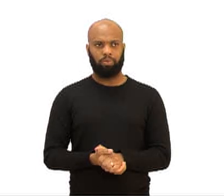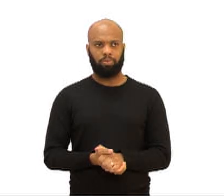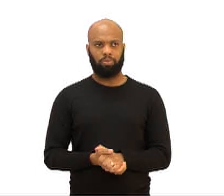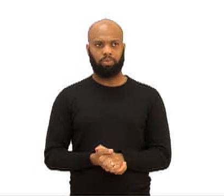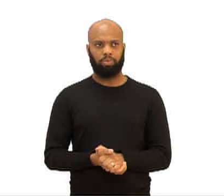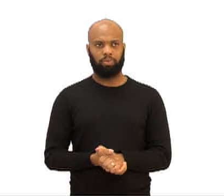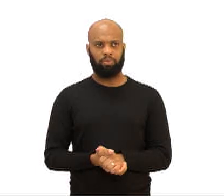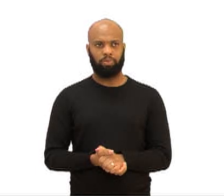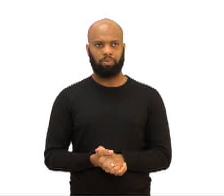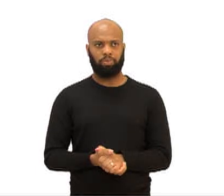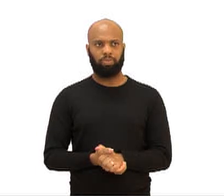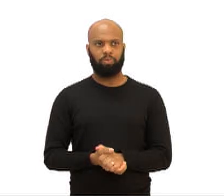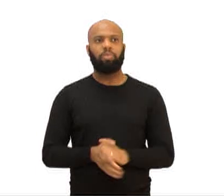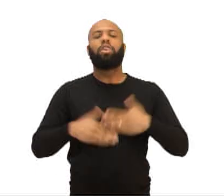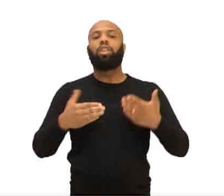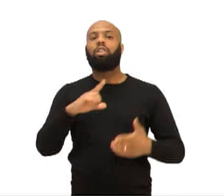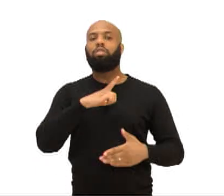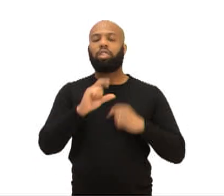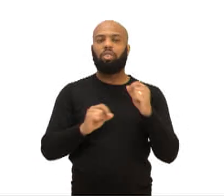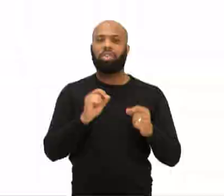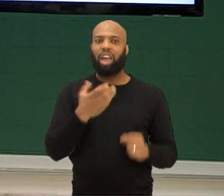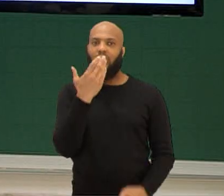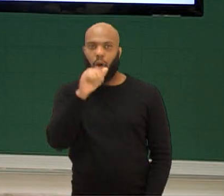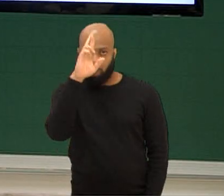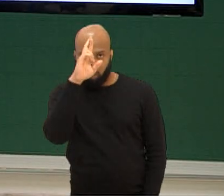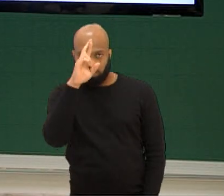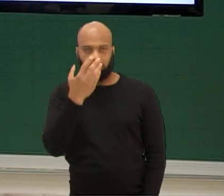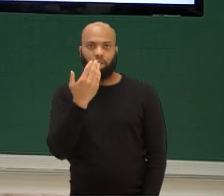uma cena. Então, num jantar, ela encontrou esse